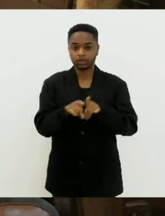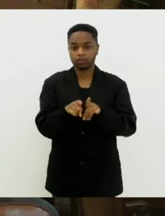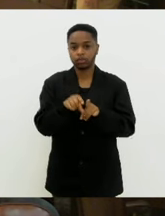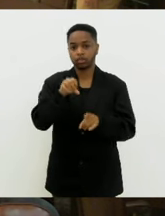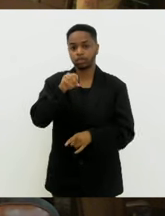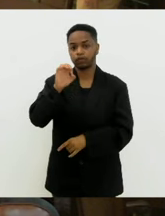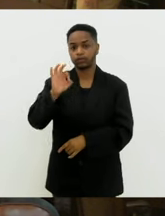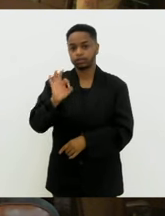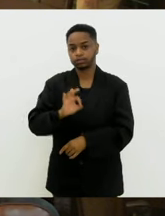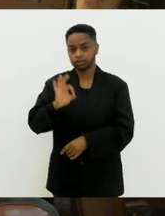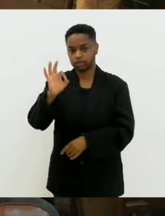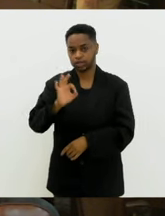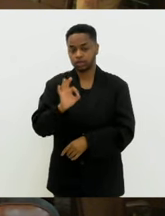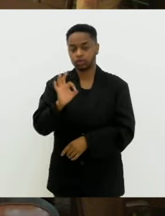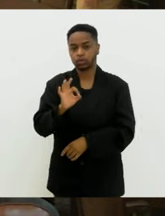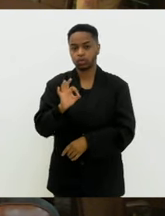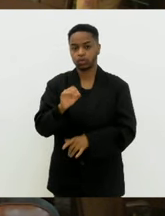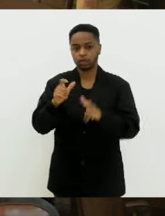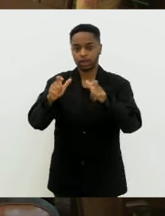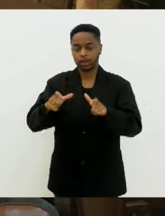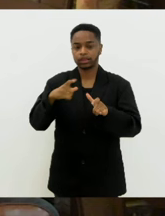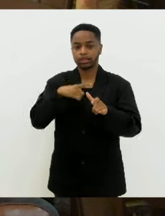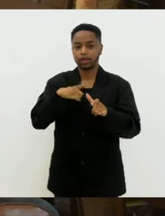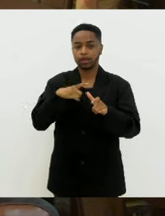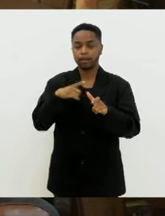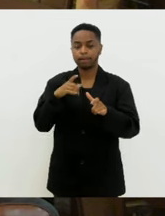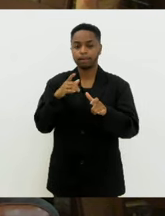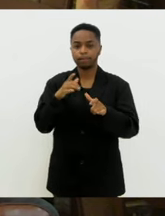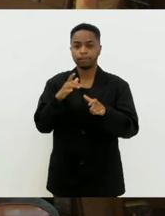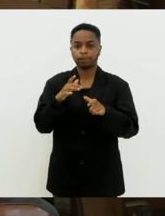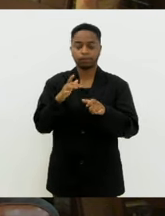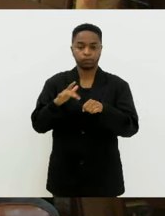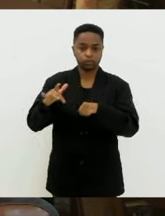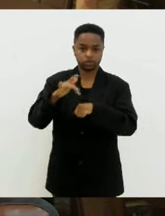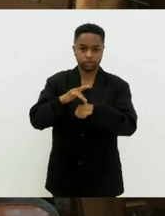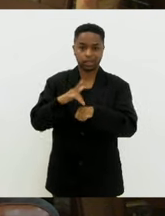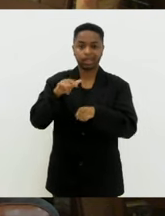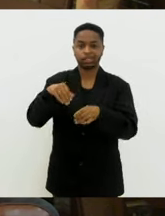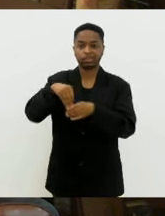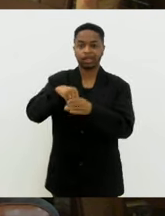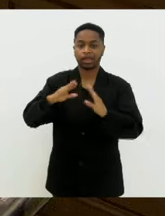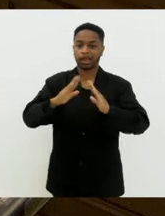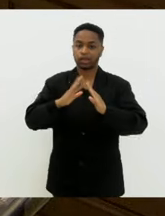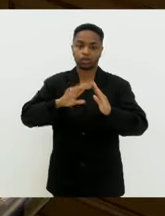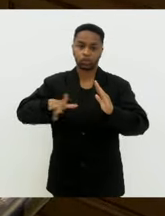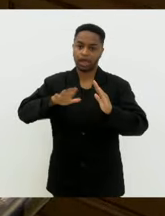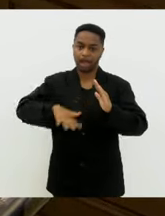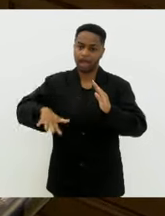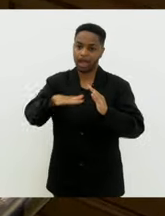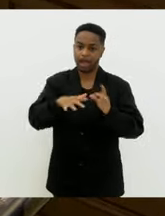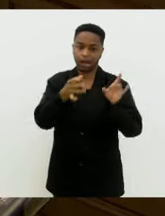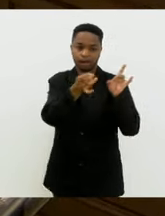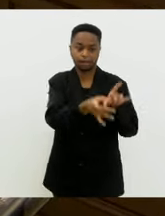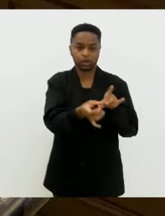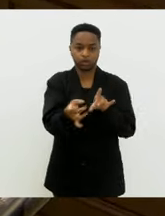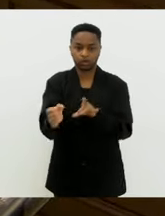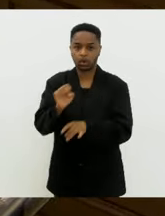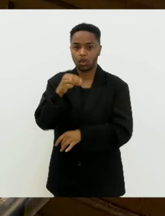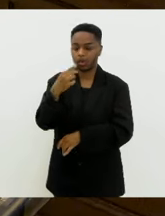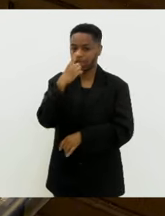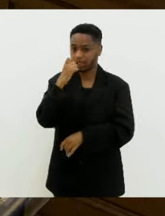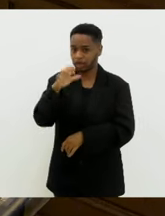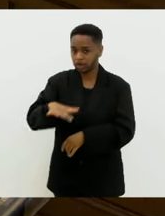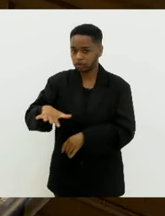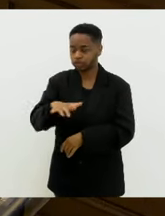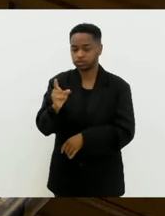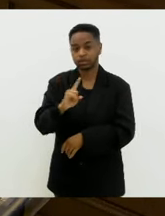dos focos de mosquito da dengue são encontrados dentro das residências das pessoas. Não são nas áreas abandonadas, não são em lixões, são dentro das